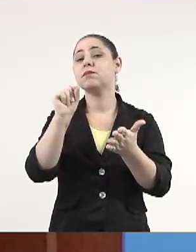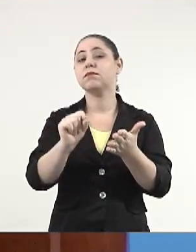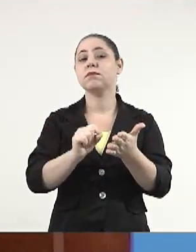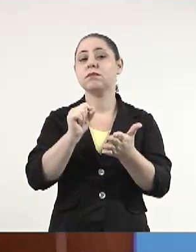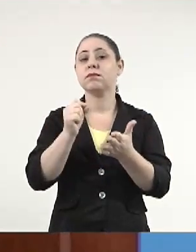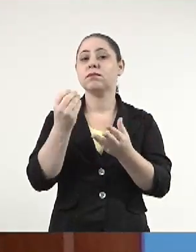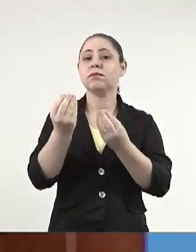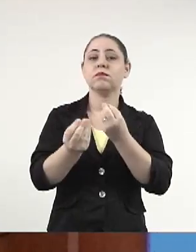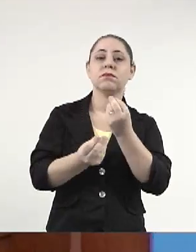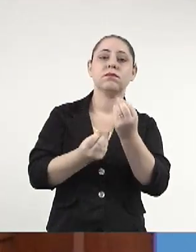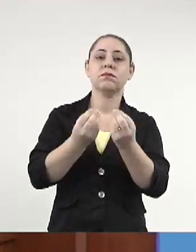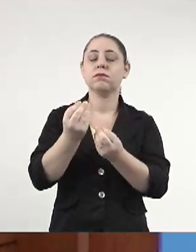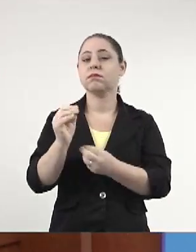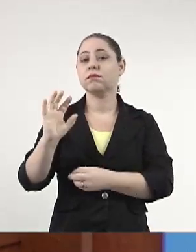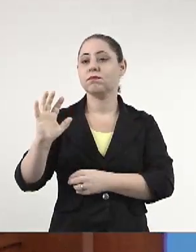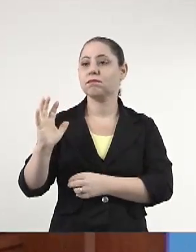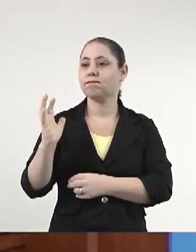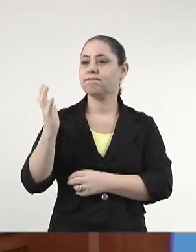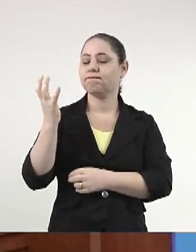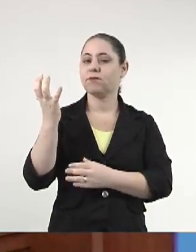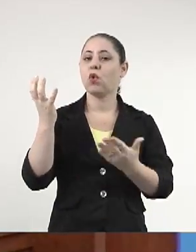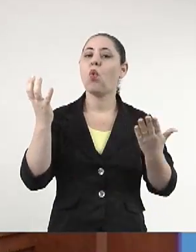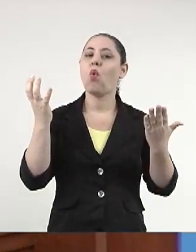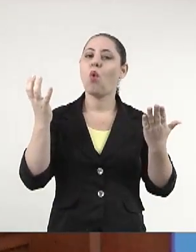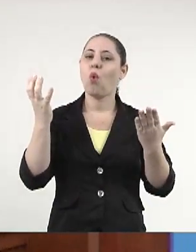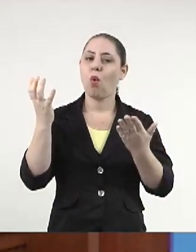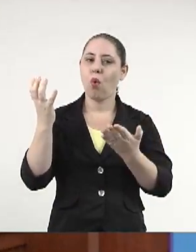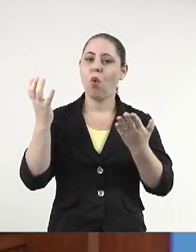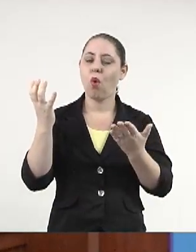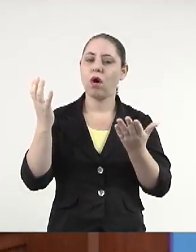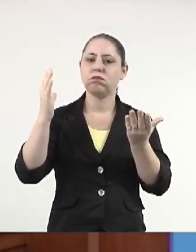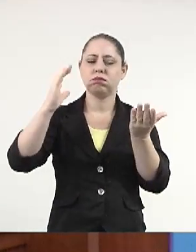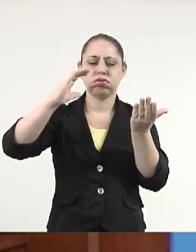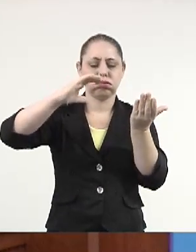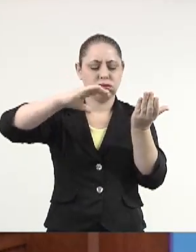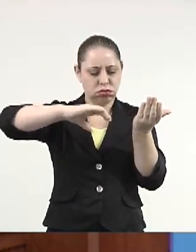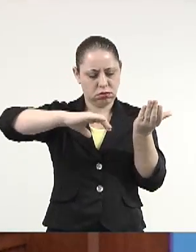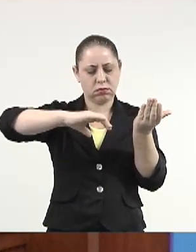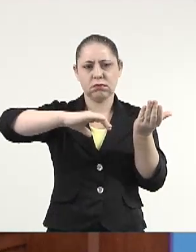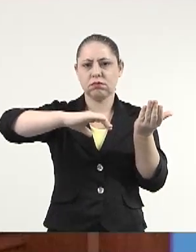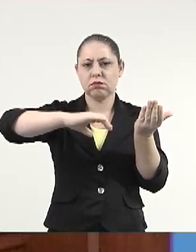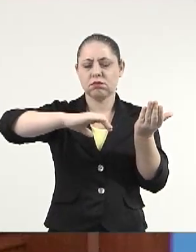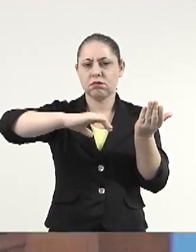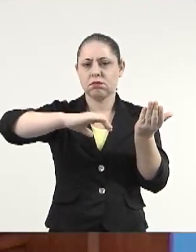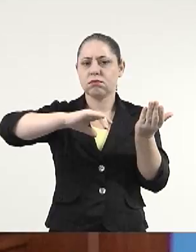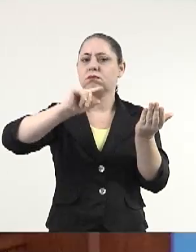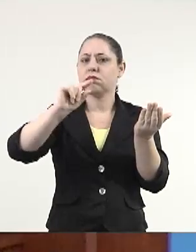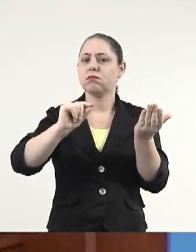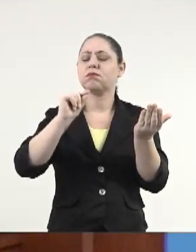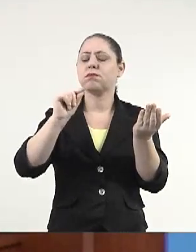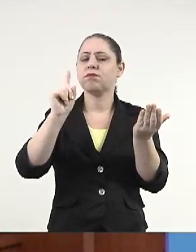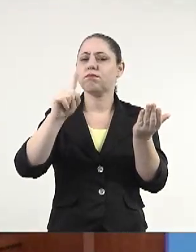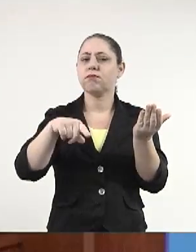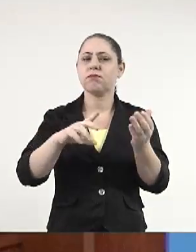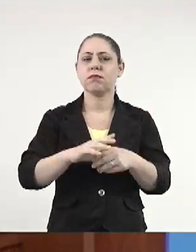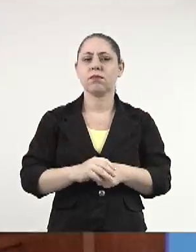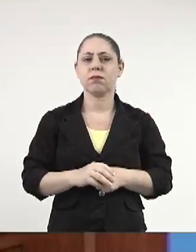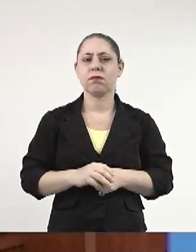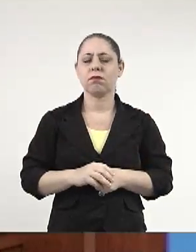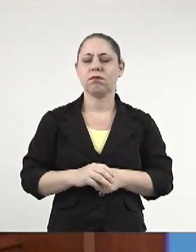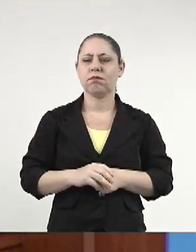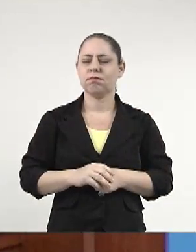da situação que está acontecendo hoje no Congresso Nacional e